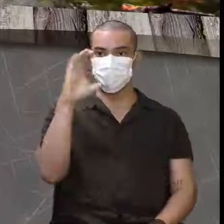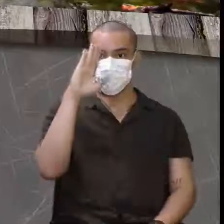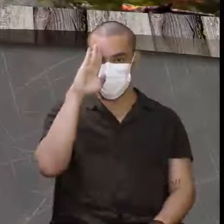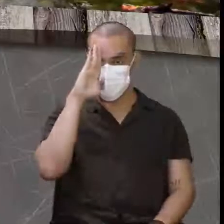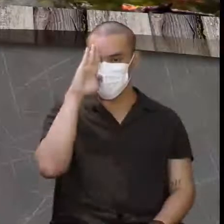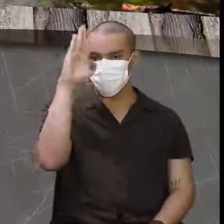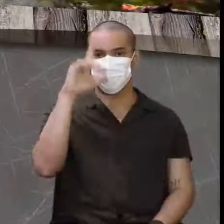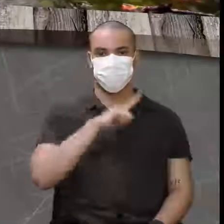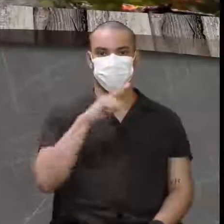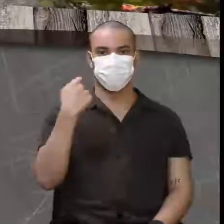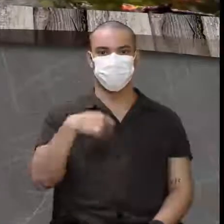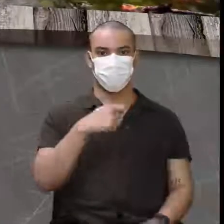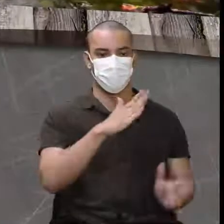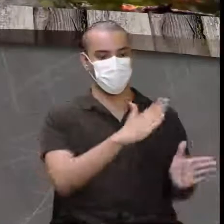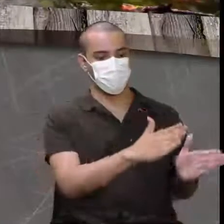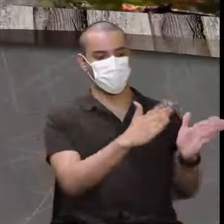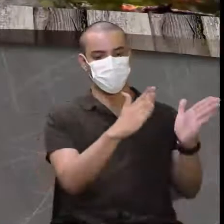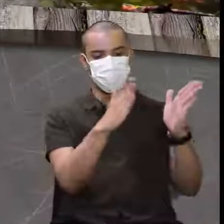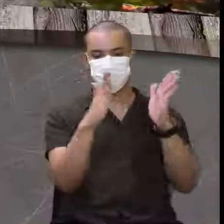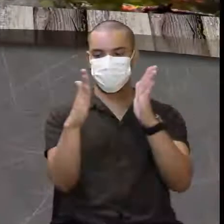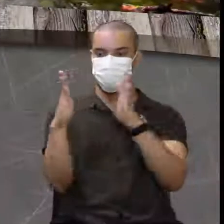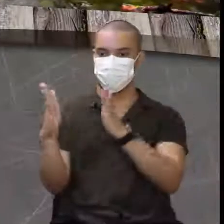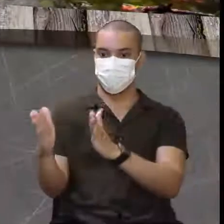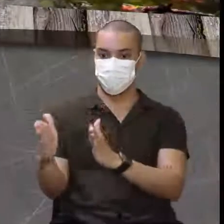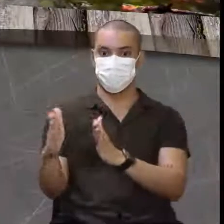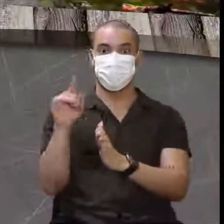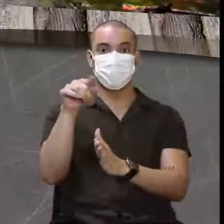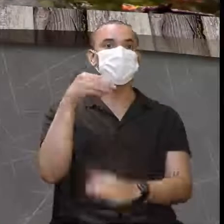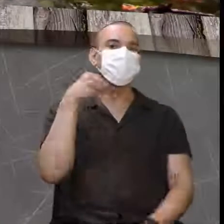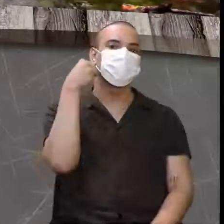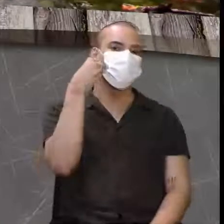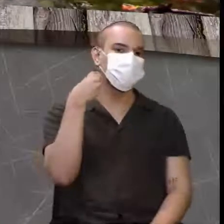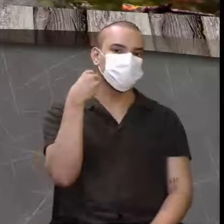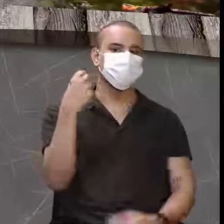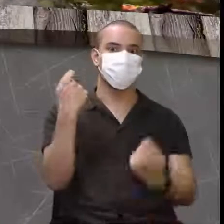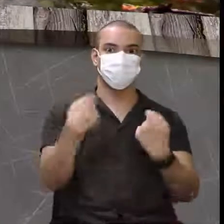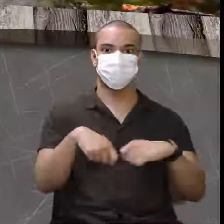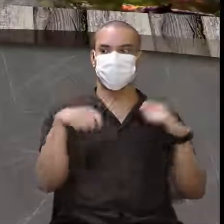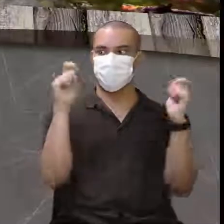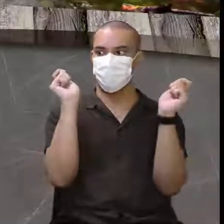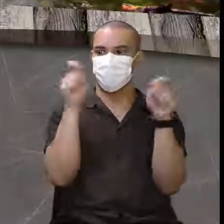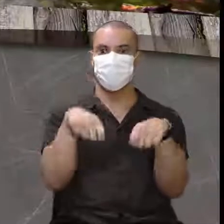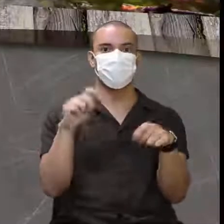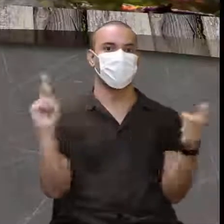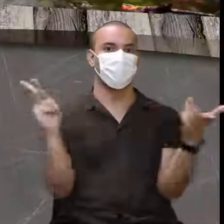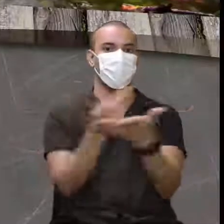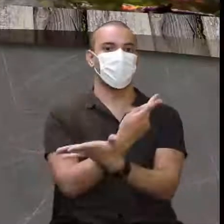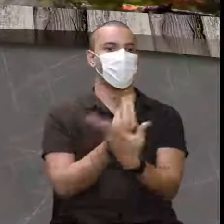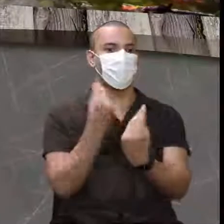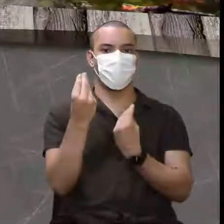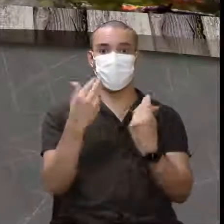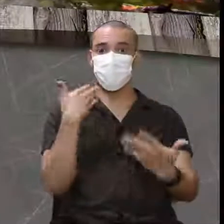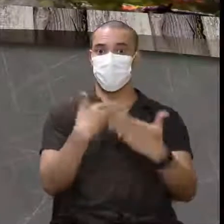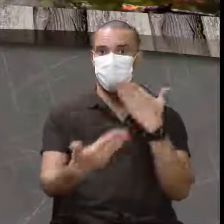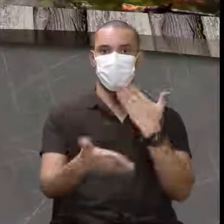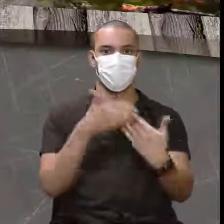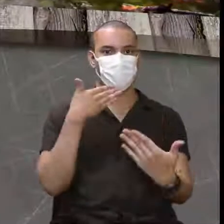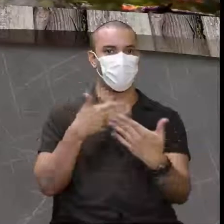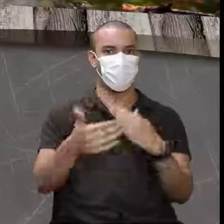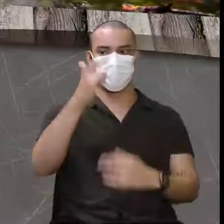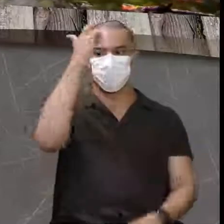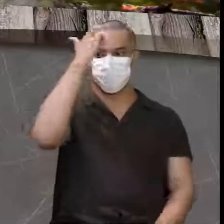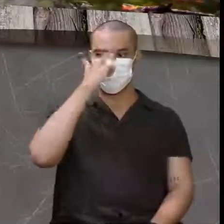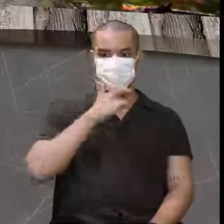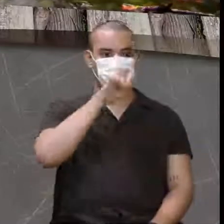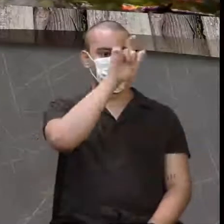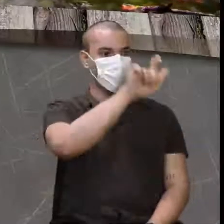uma sequência e que esse seu experimento seja possível ser realizado por qualquer pessoa em